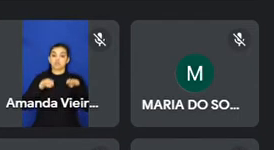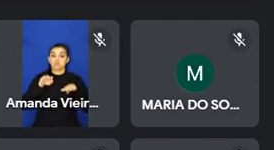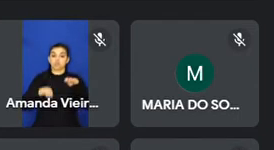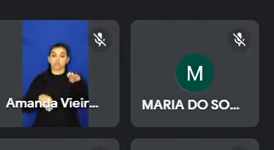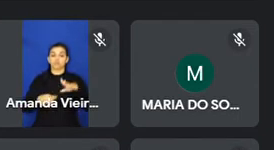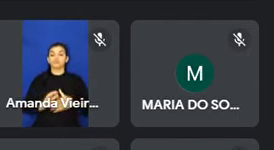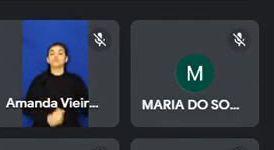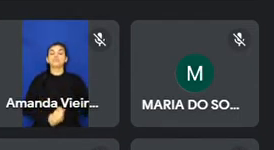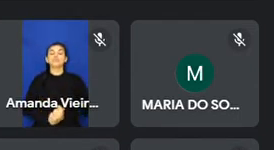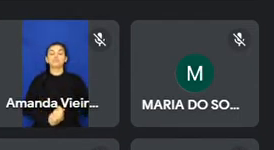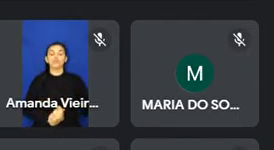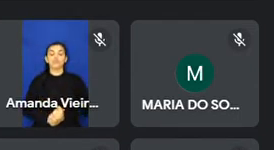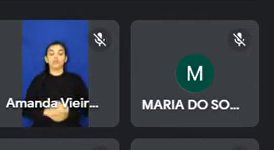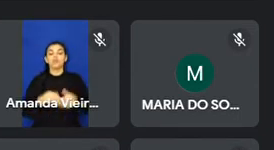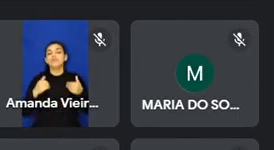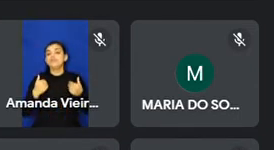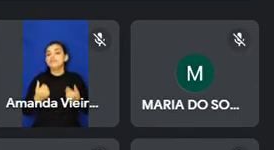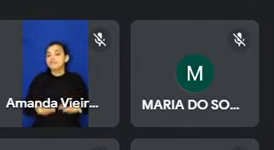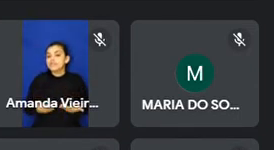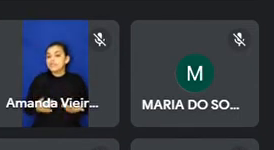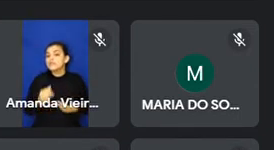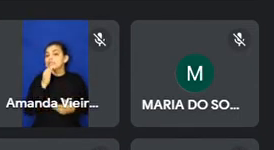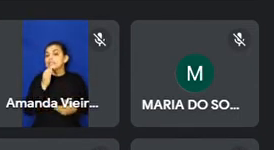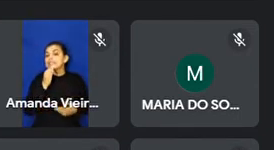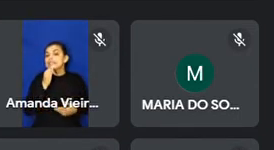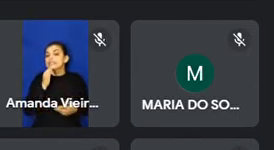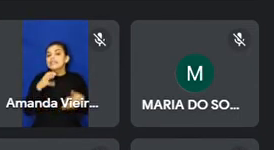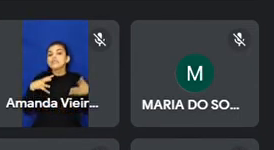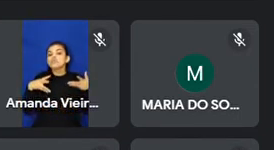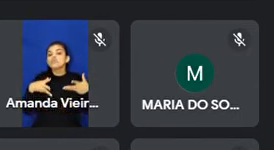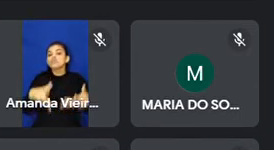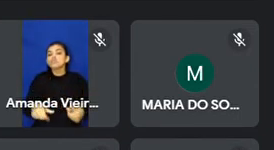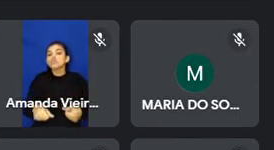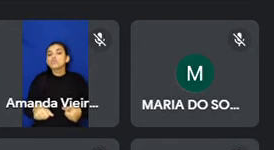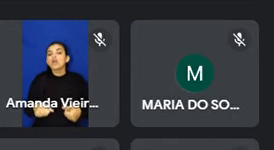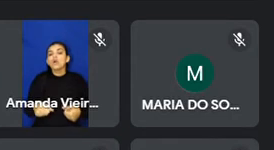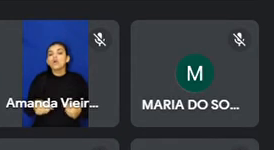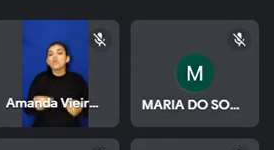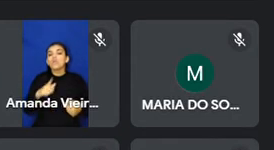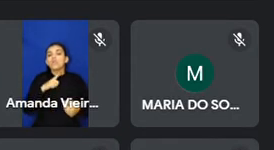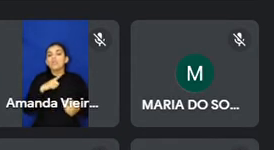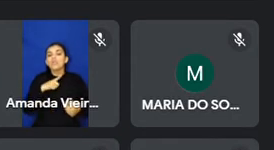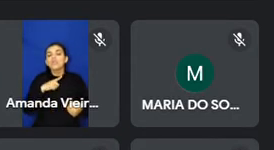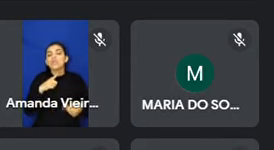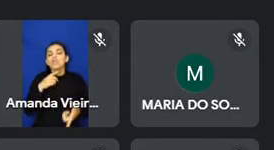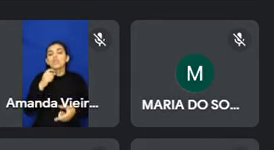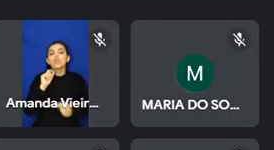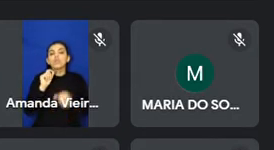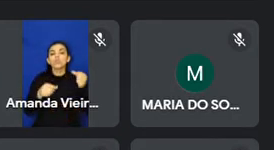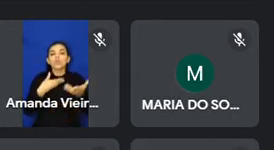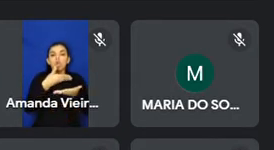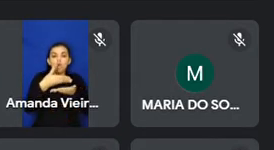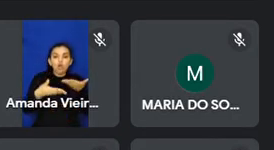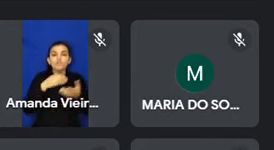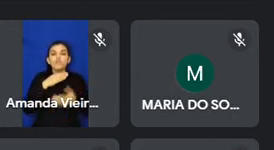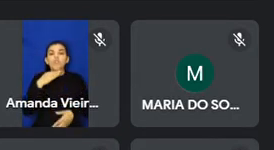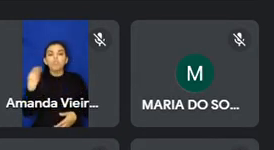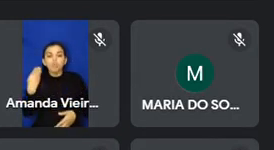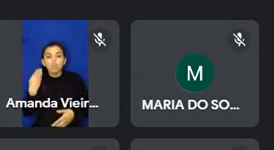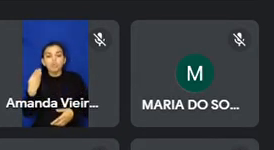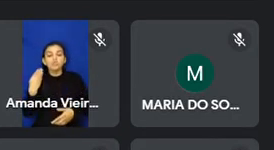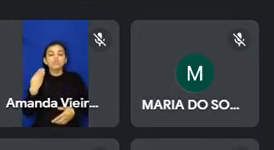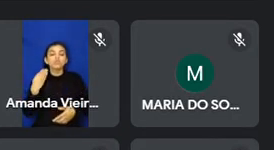Quando essa vacina de organismo total envolve um organismo morto ou inativo, ela